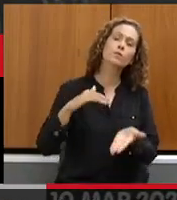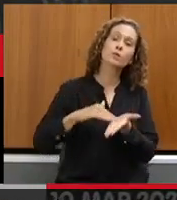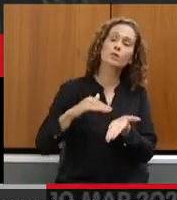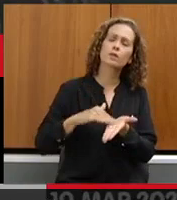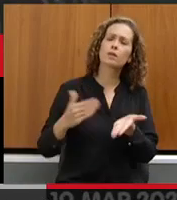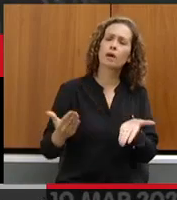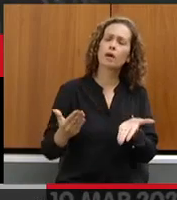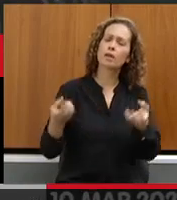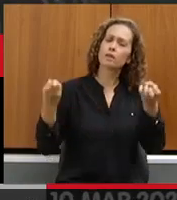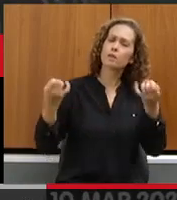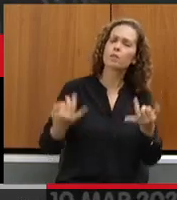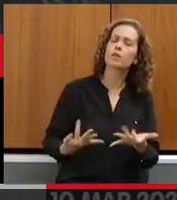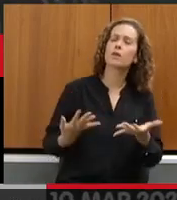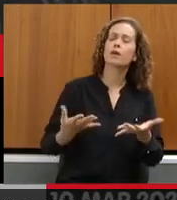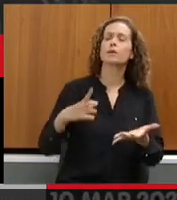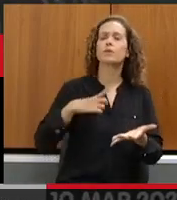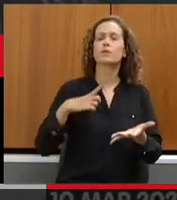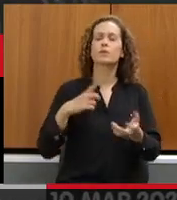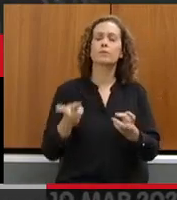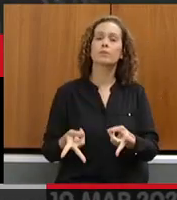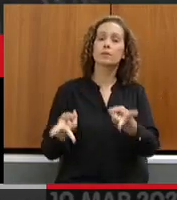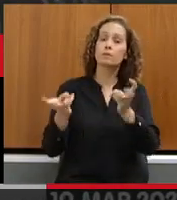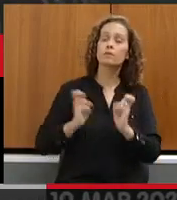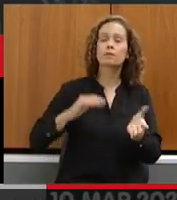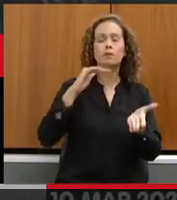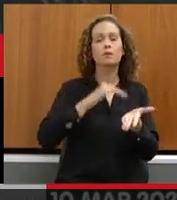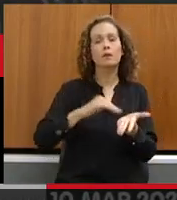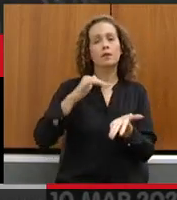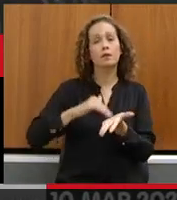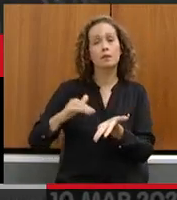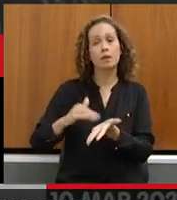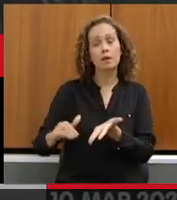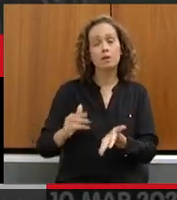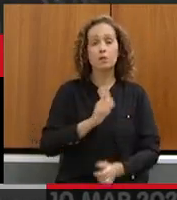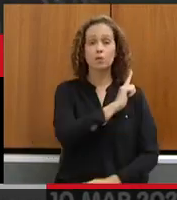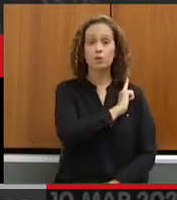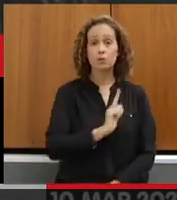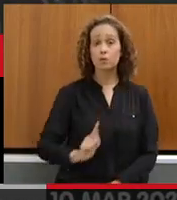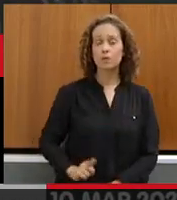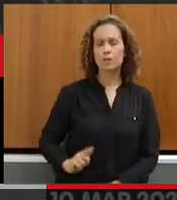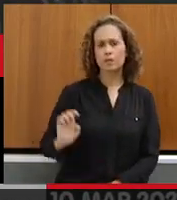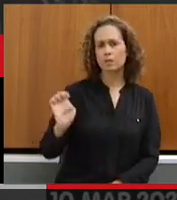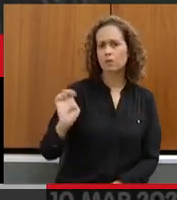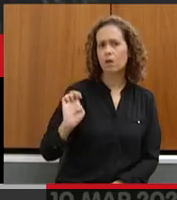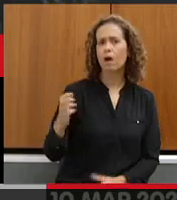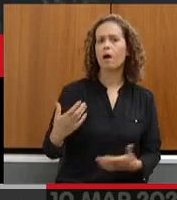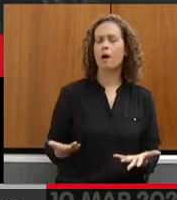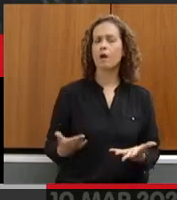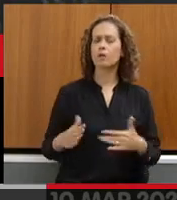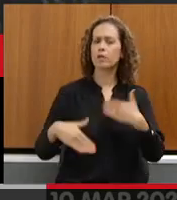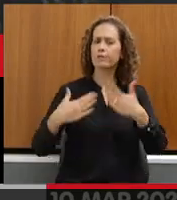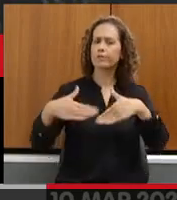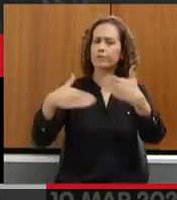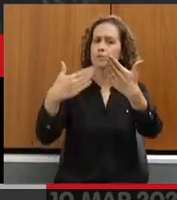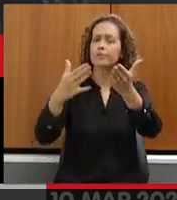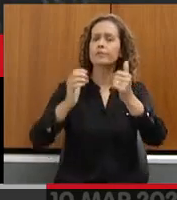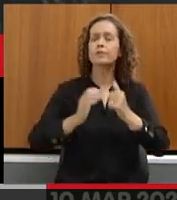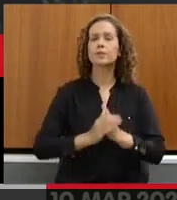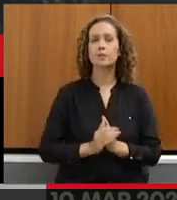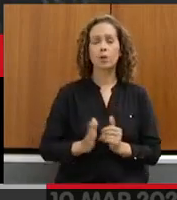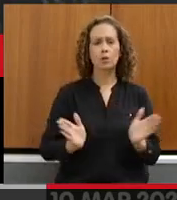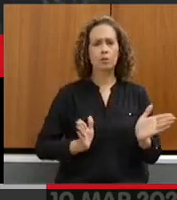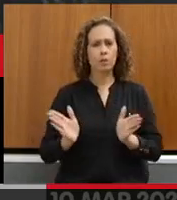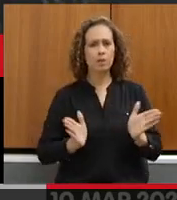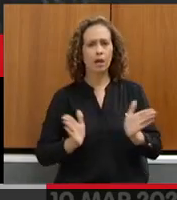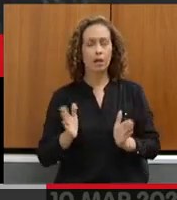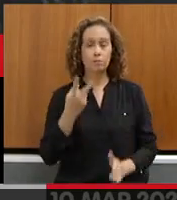notado secretários que tem no governo estadual que tem evoluído muito ao longo dos ao